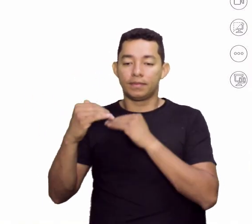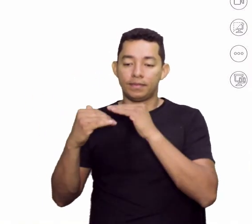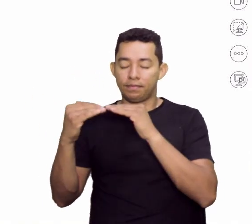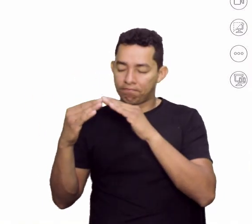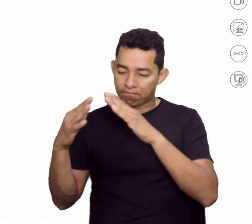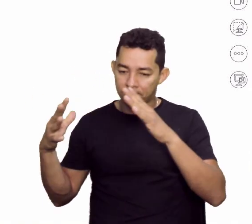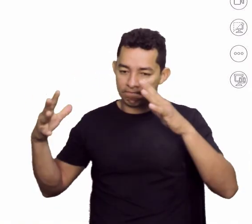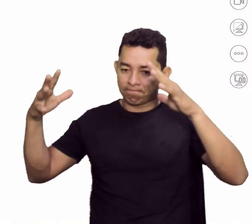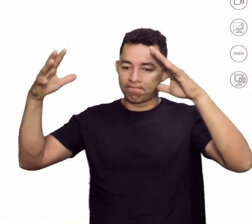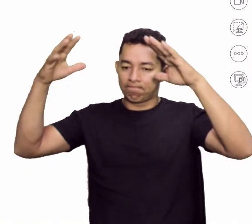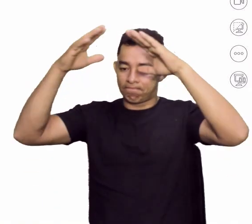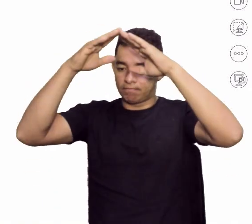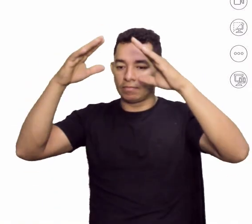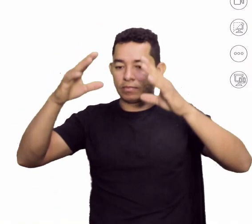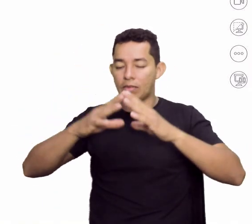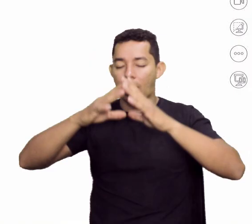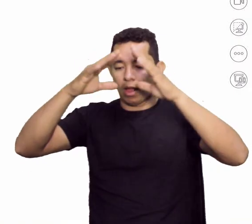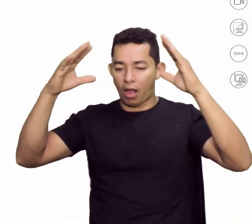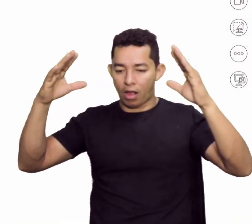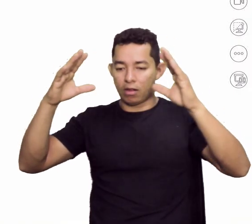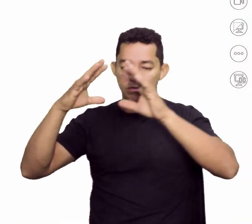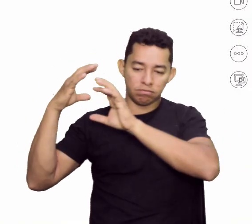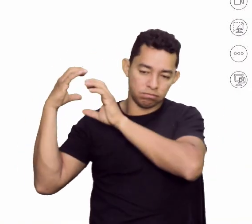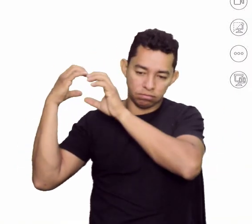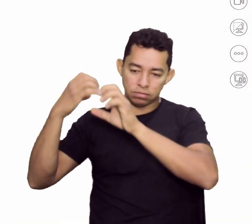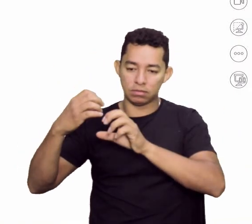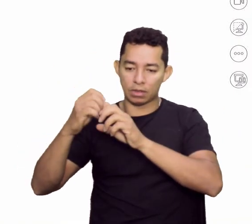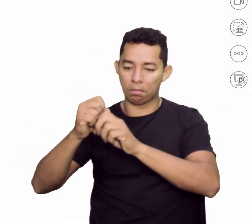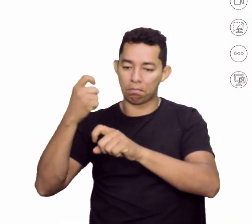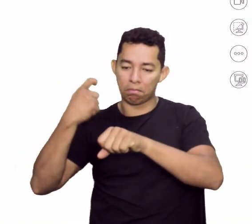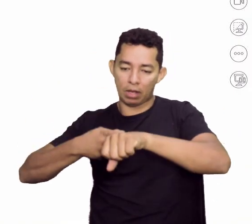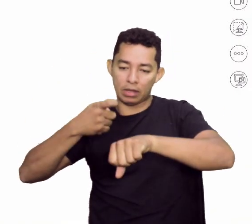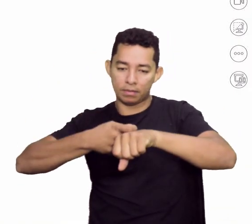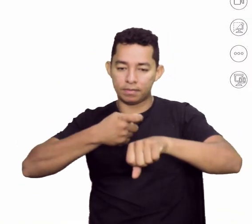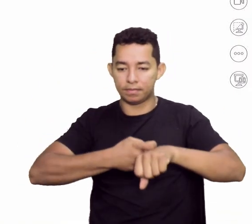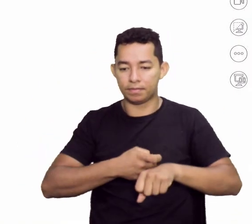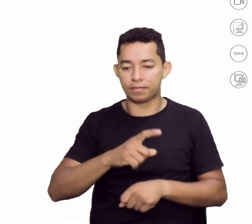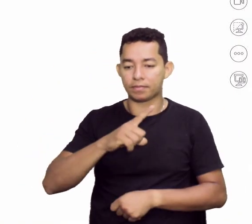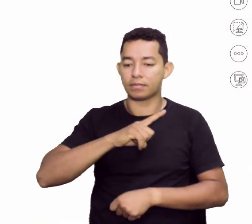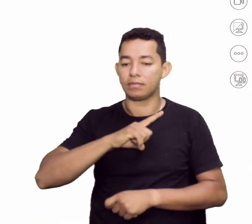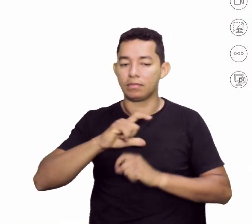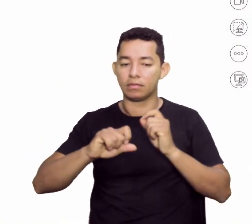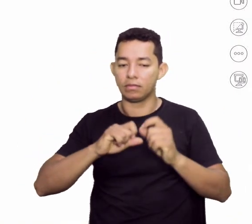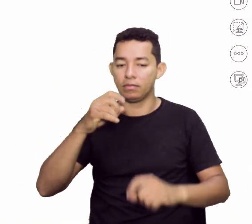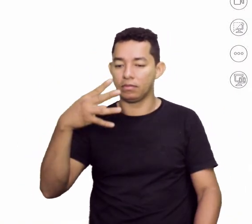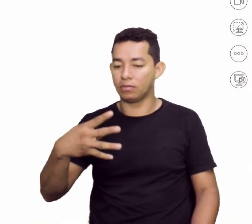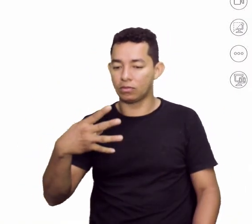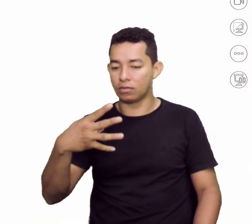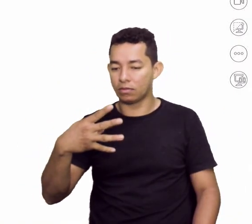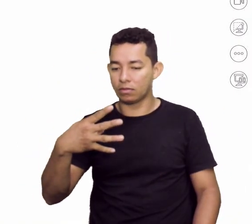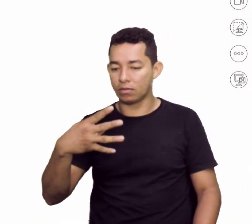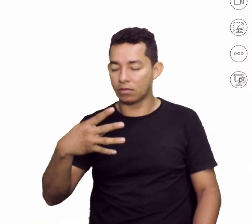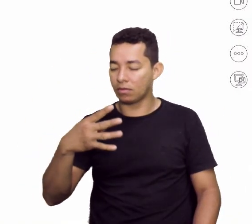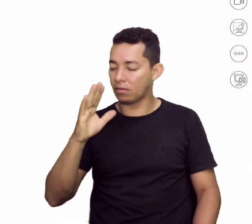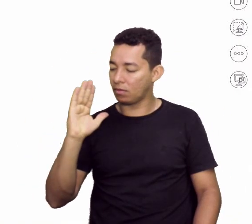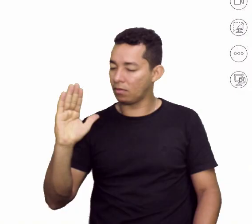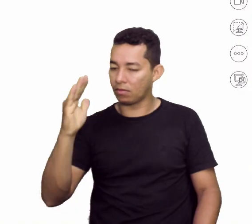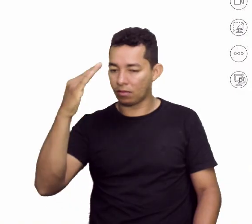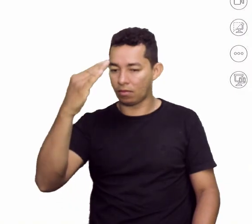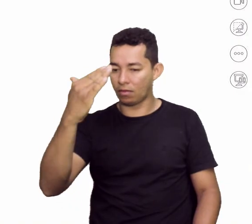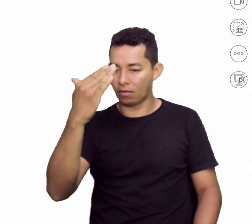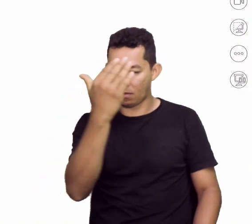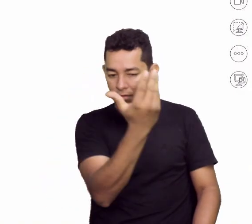edificações grandiosas, arquitetadas em pedra. Possui 4 lados